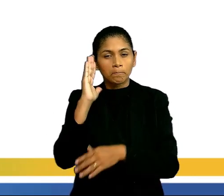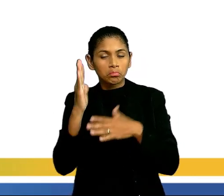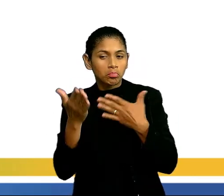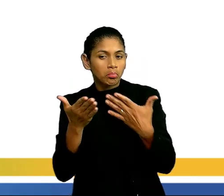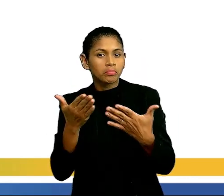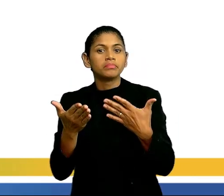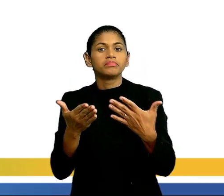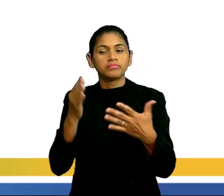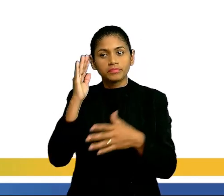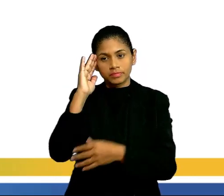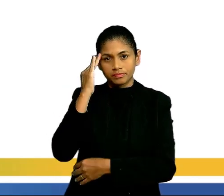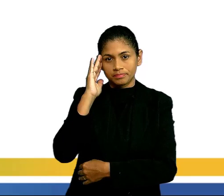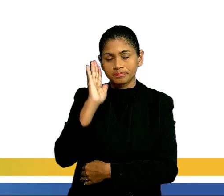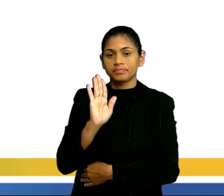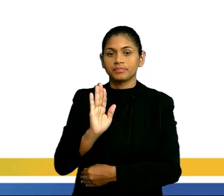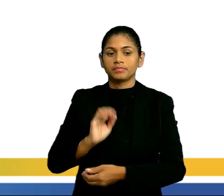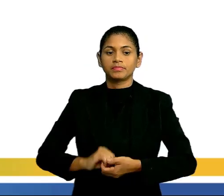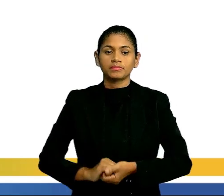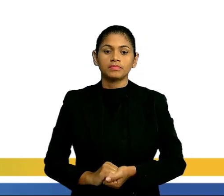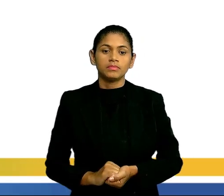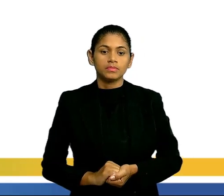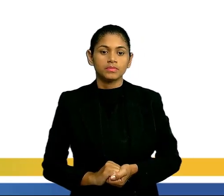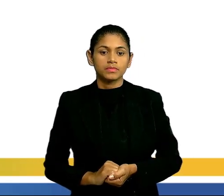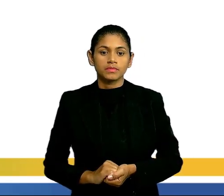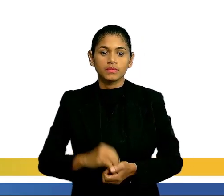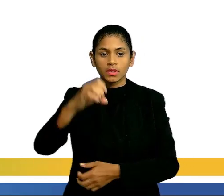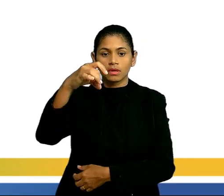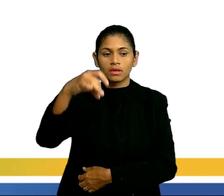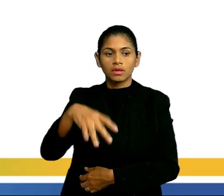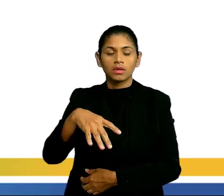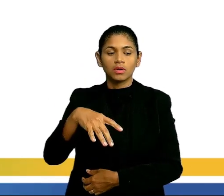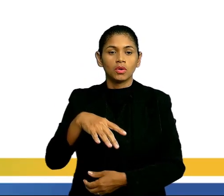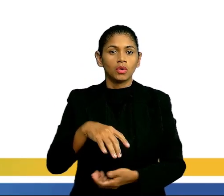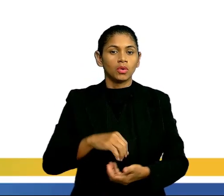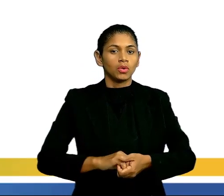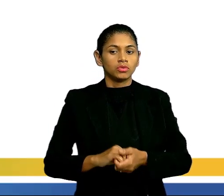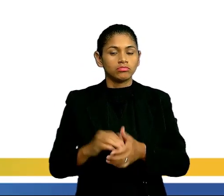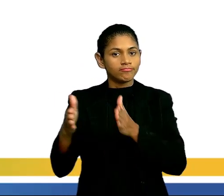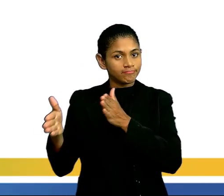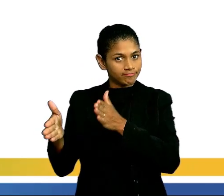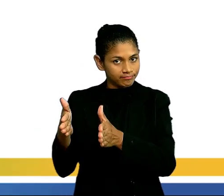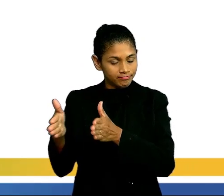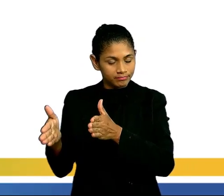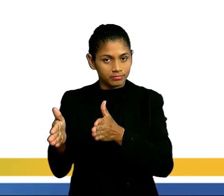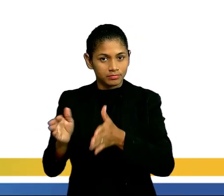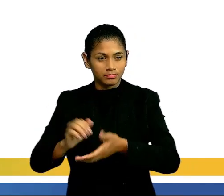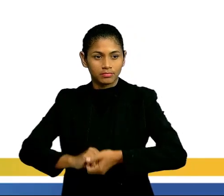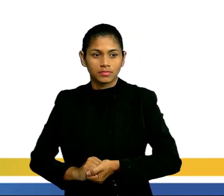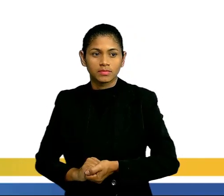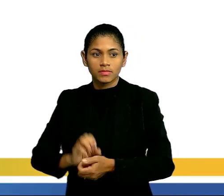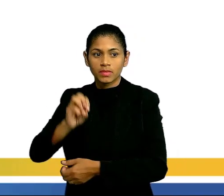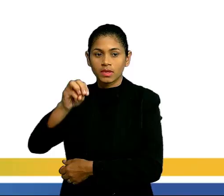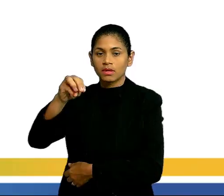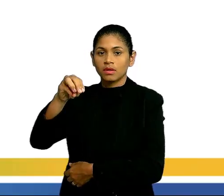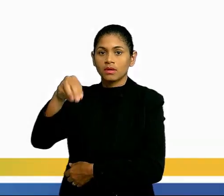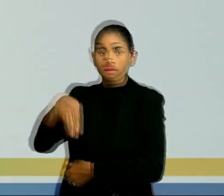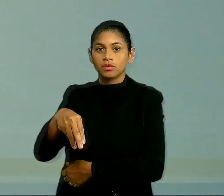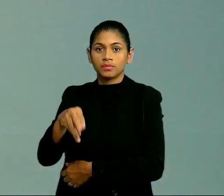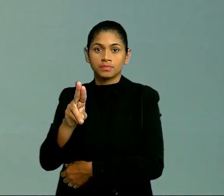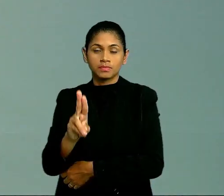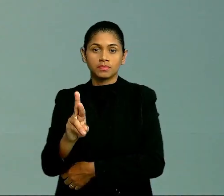católica, tá? E aí, a última fase, que é o murilograma. O que